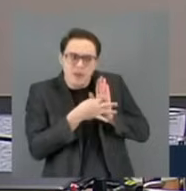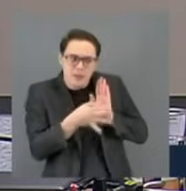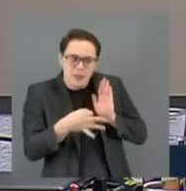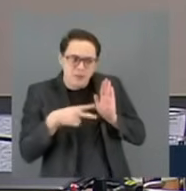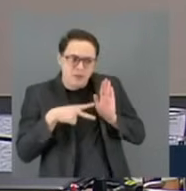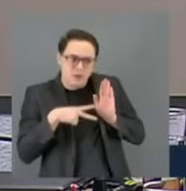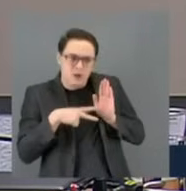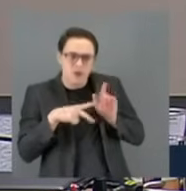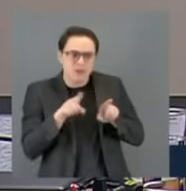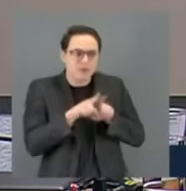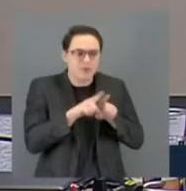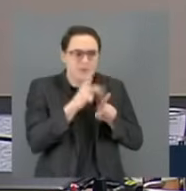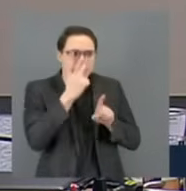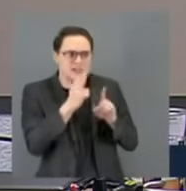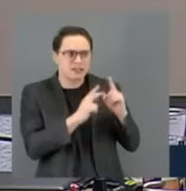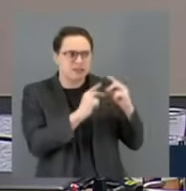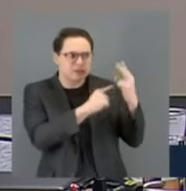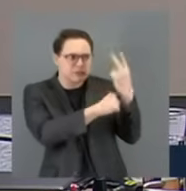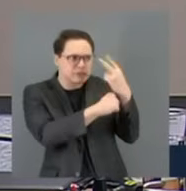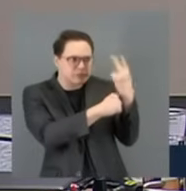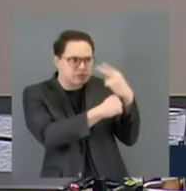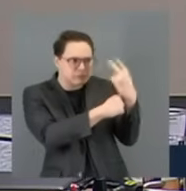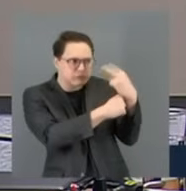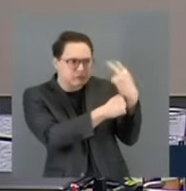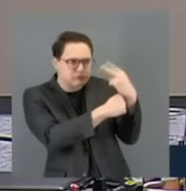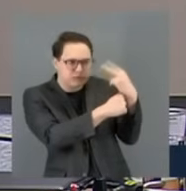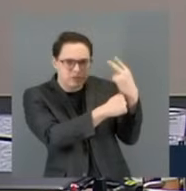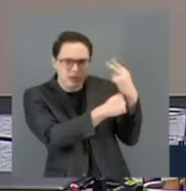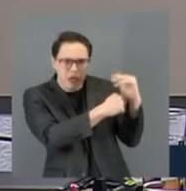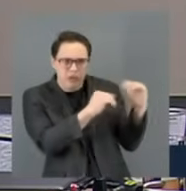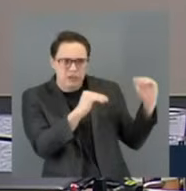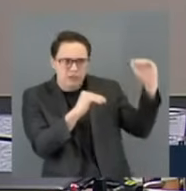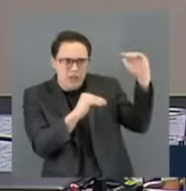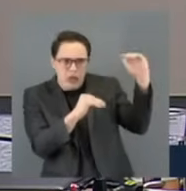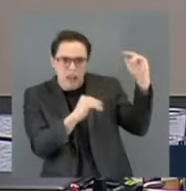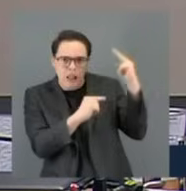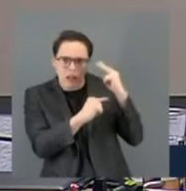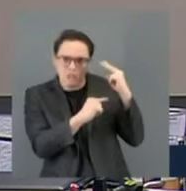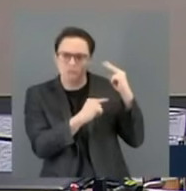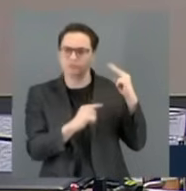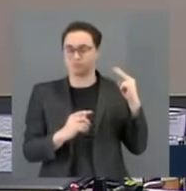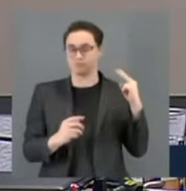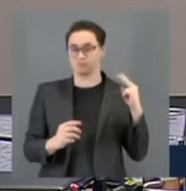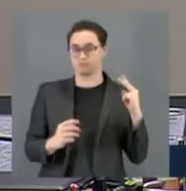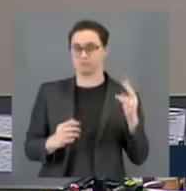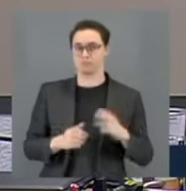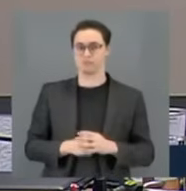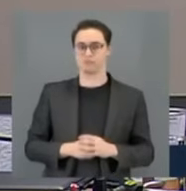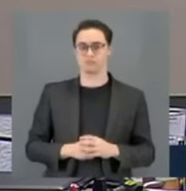possível vigilância por parte dos seus superiores.